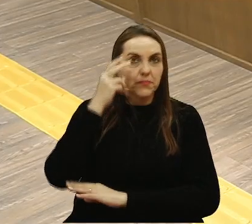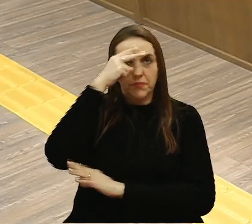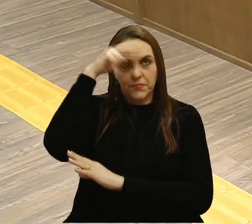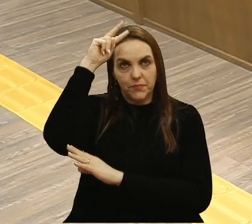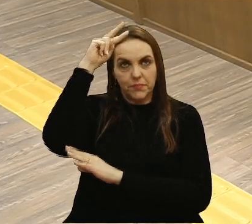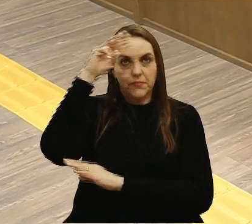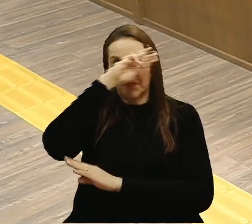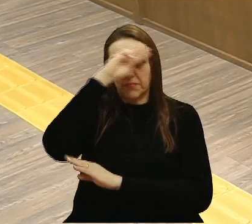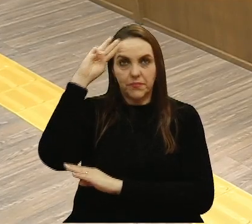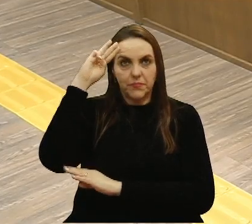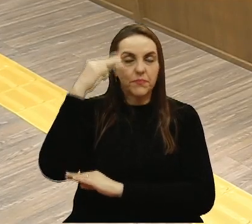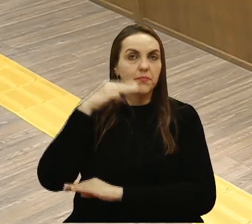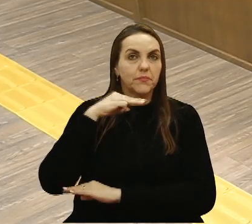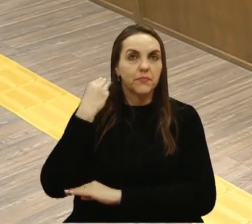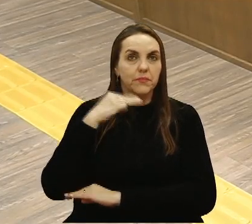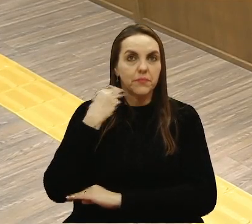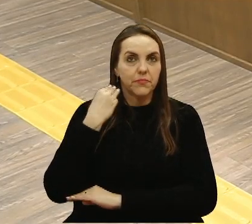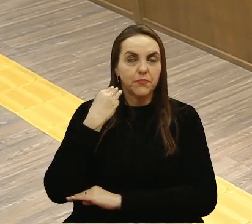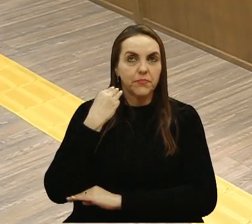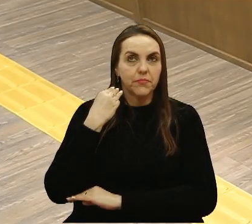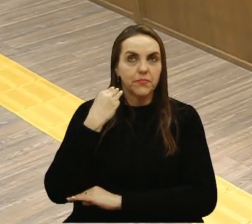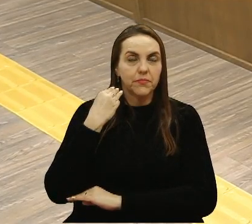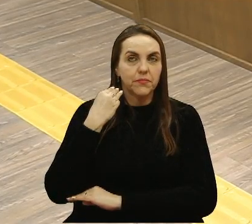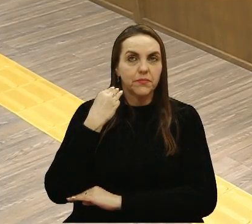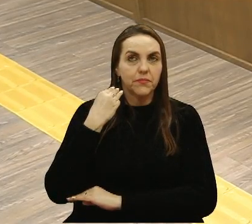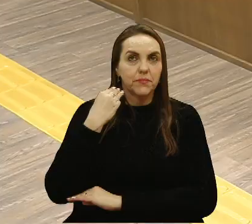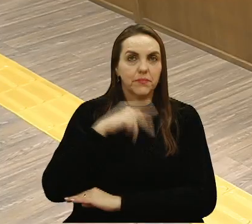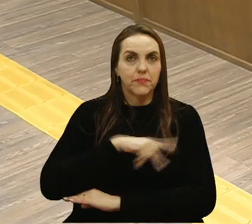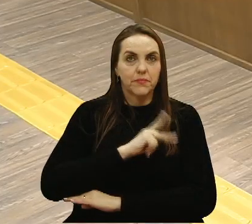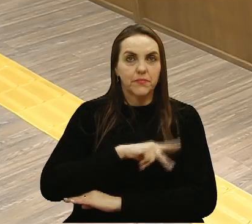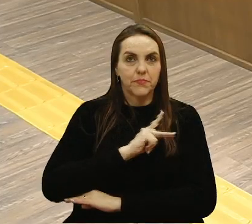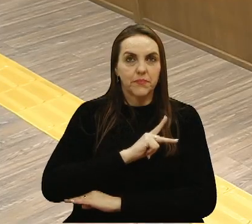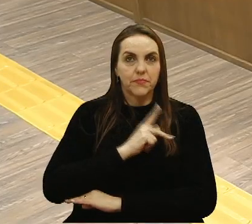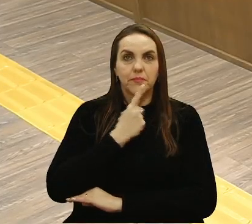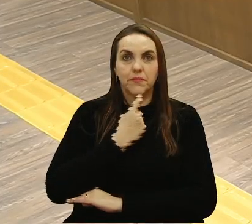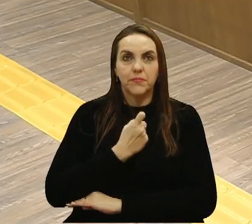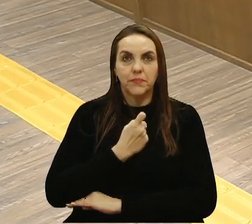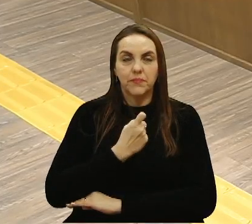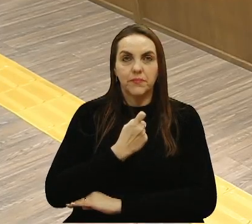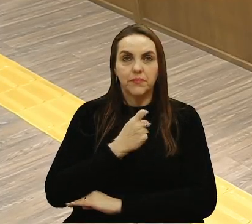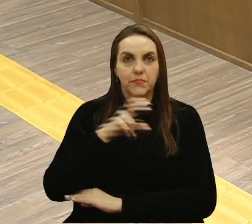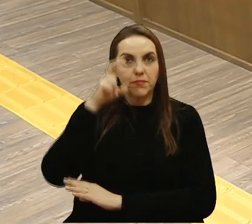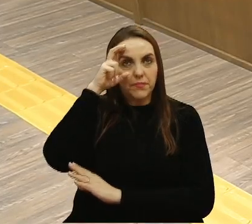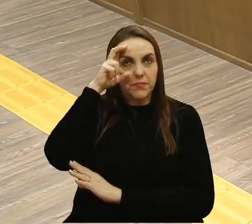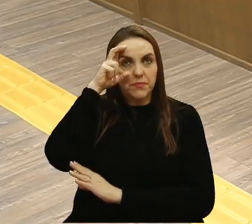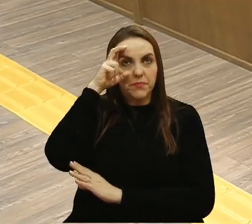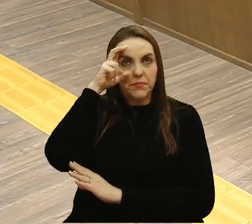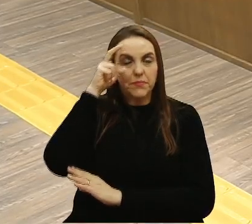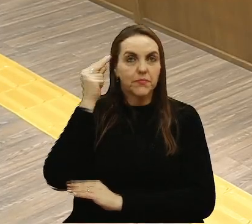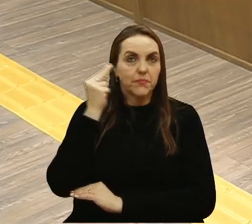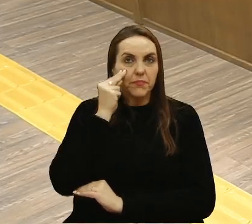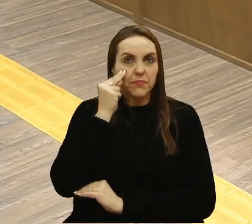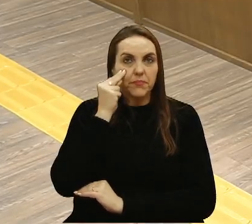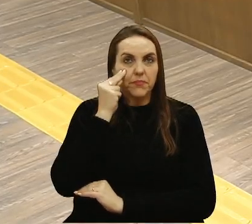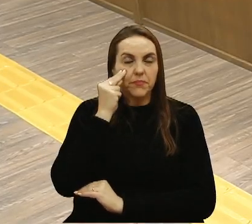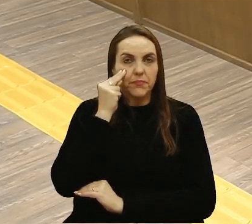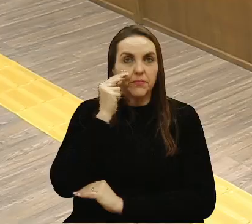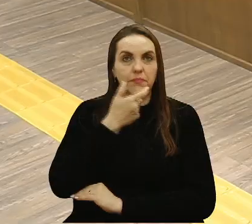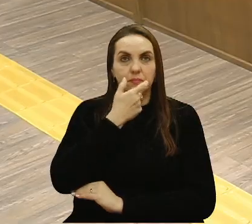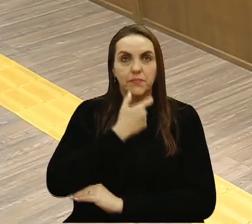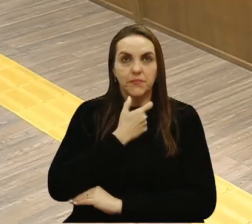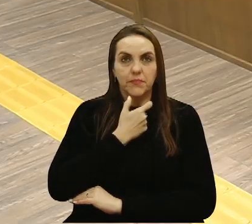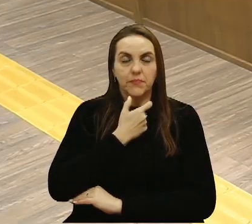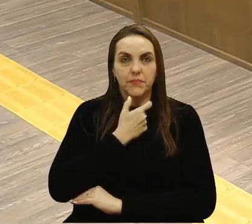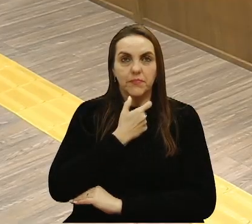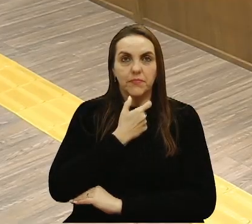Rosa, Juliano Valim, Marisol Santos, Pedro Rodrigues, Rose Frigeires, Sandra Boneto, Sandro Fantinel, Tenente Cristiano,